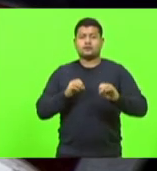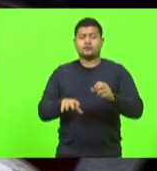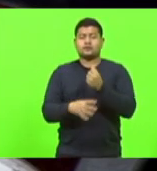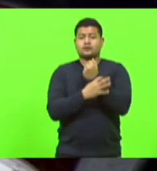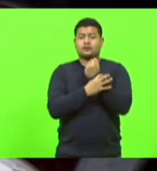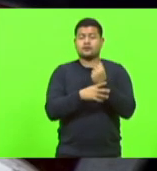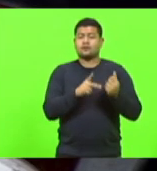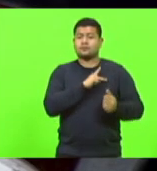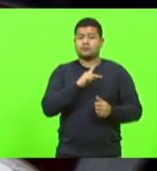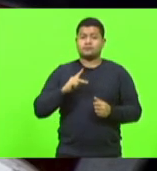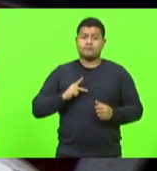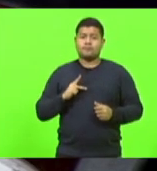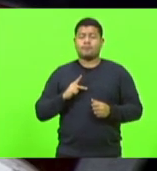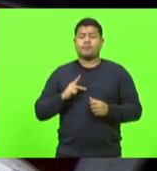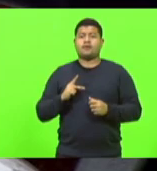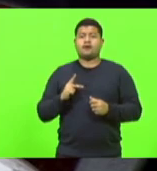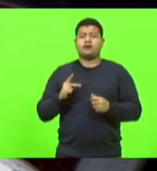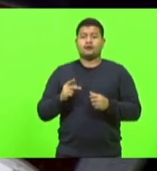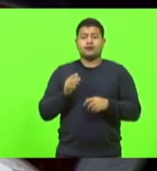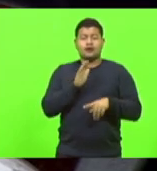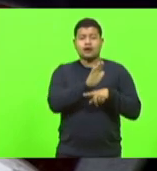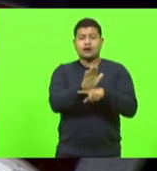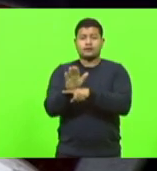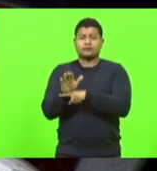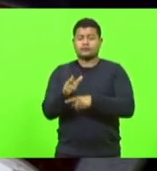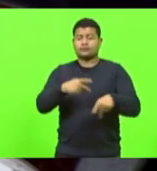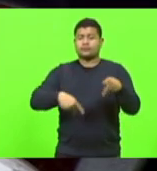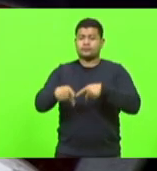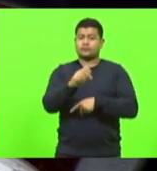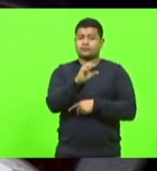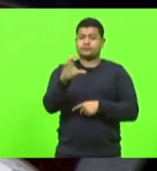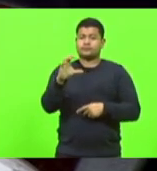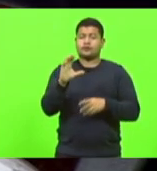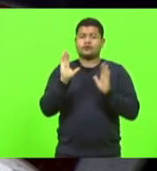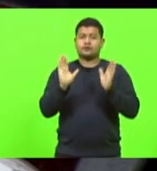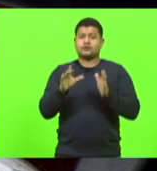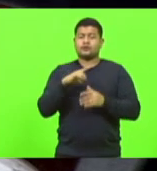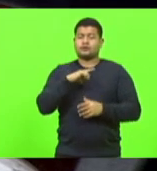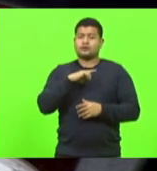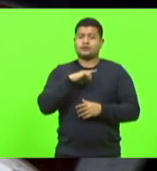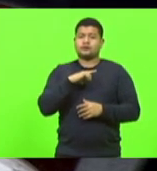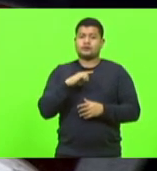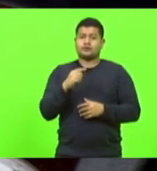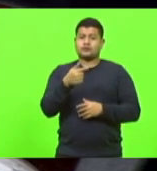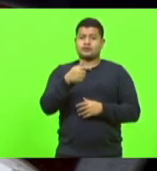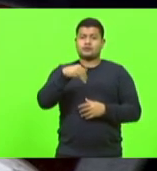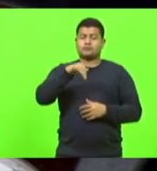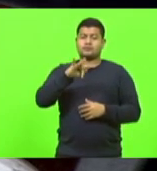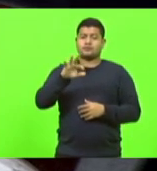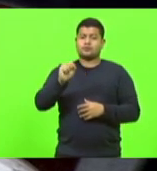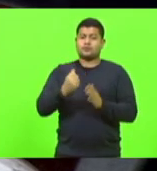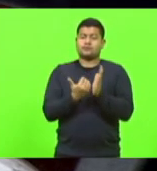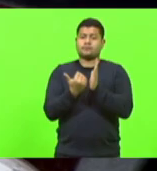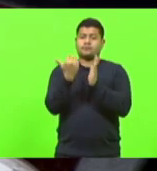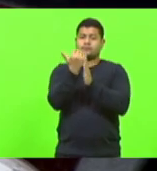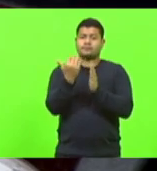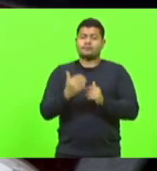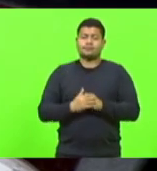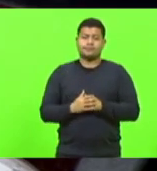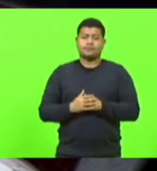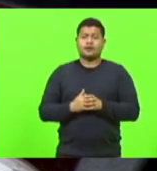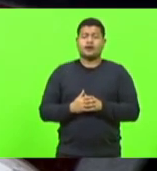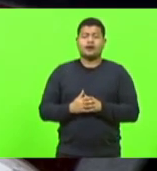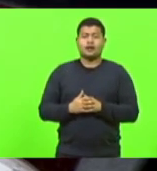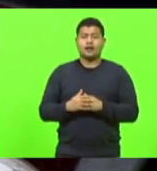Segurança Pública destinados à população Catarinense que já conta com mais de 7 milhões de habitantes a PEC